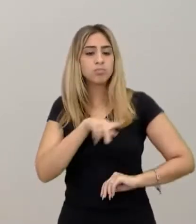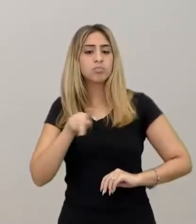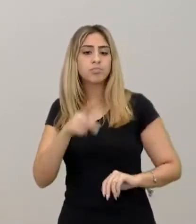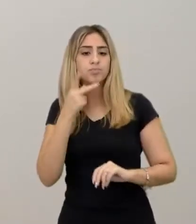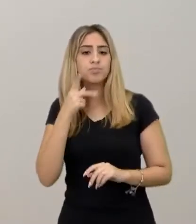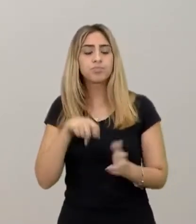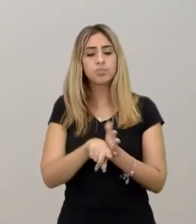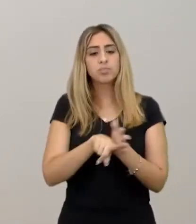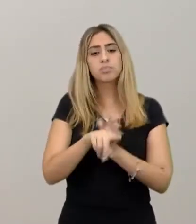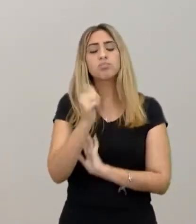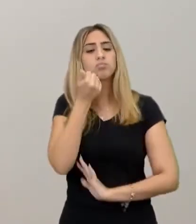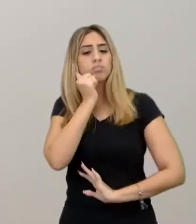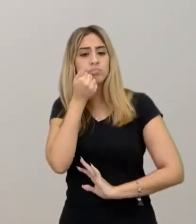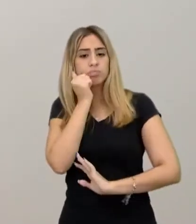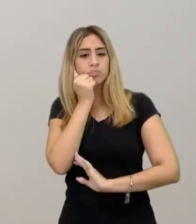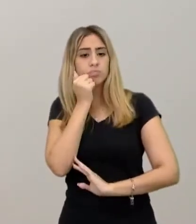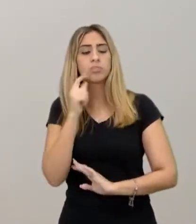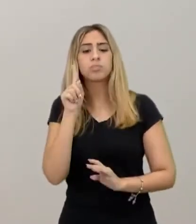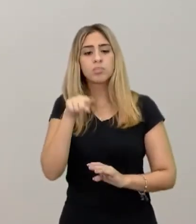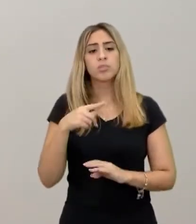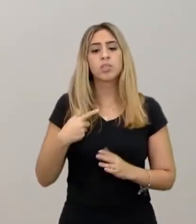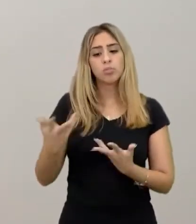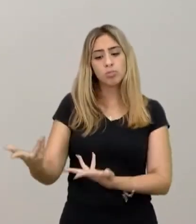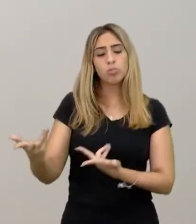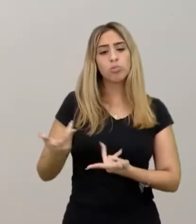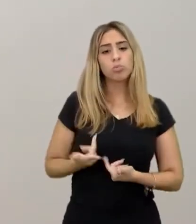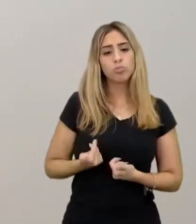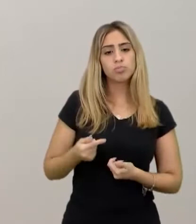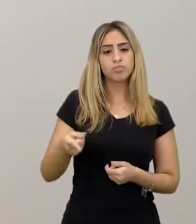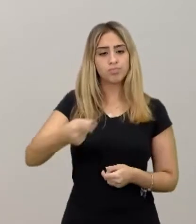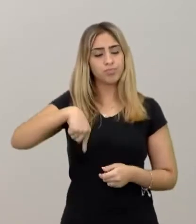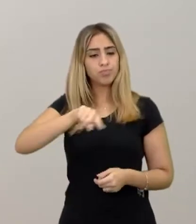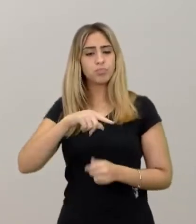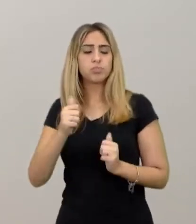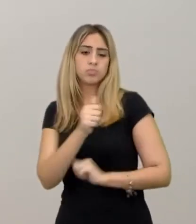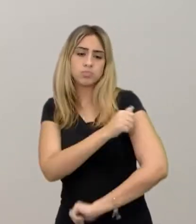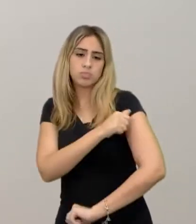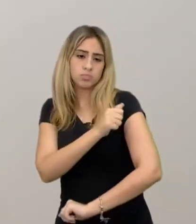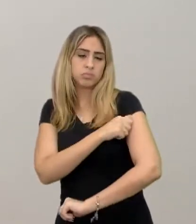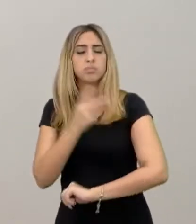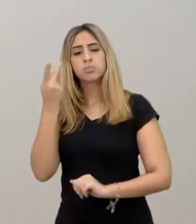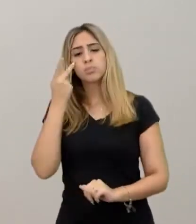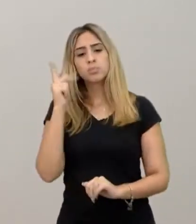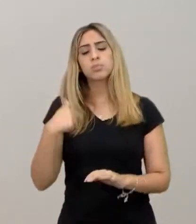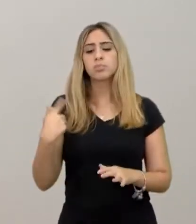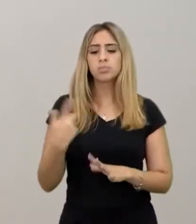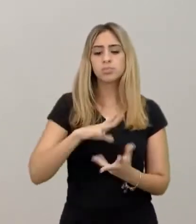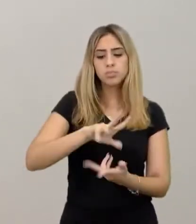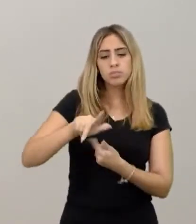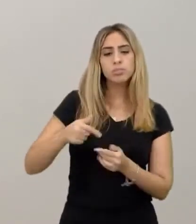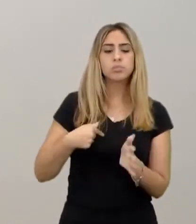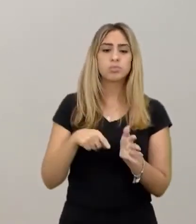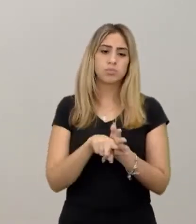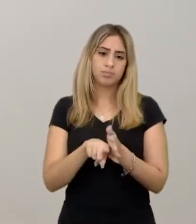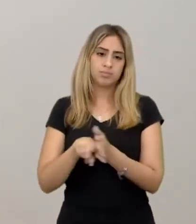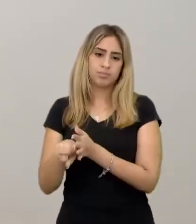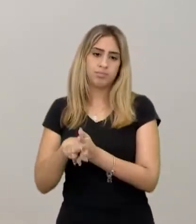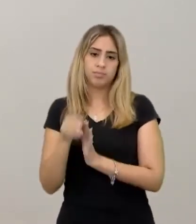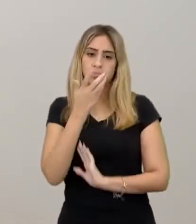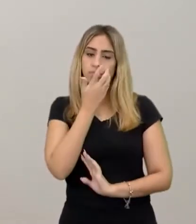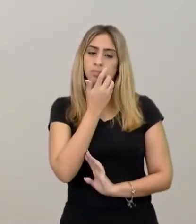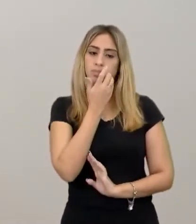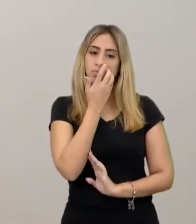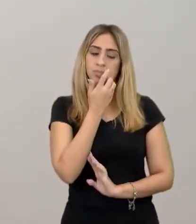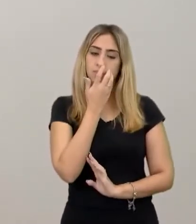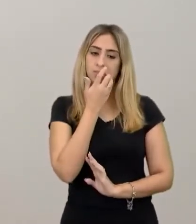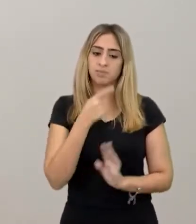pela investigação científica, que é um convite aos nossos estudantes para este mundo de pesquisa, né? É um convite